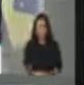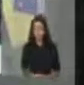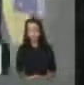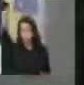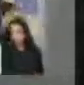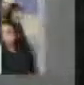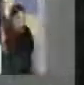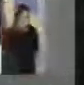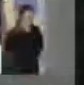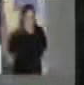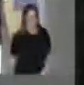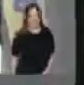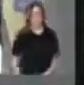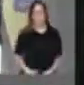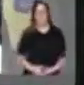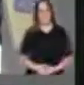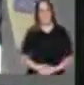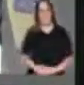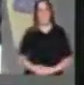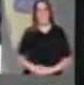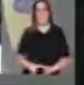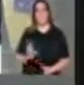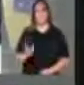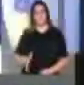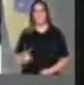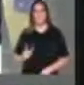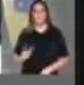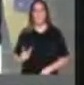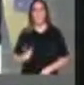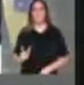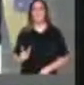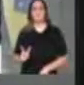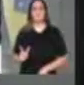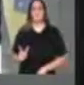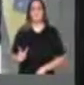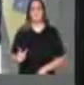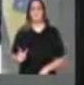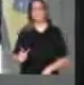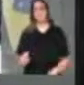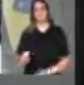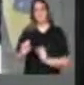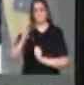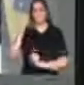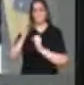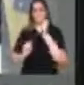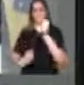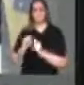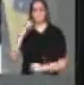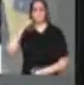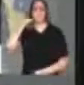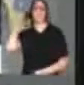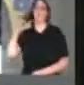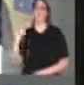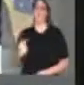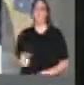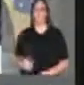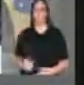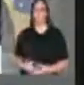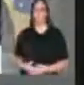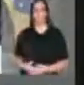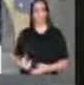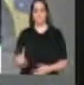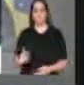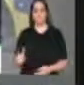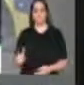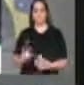indústria, já tinha um sistema educacional próprio, tinha uma navegação